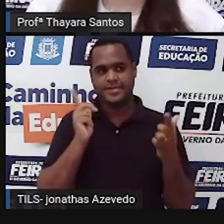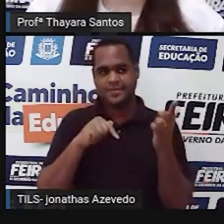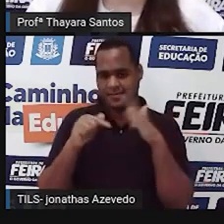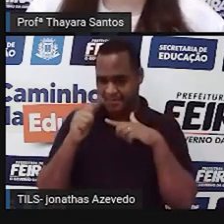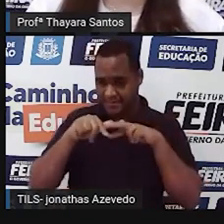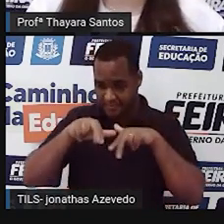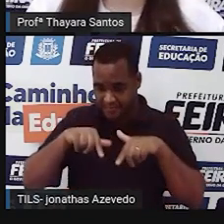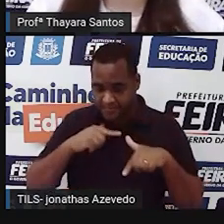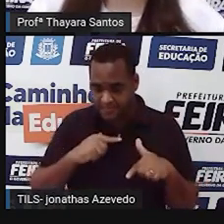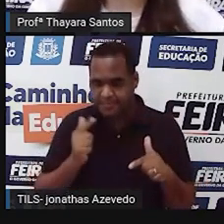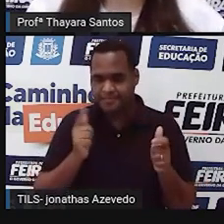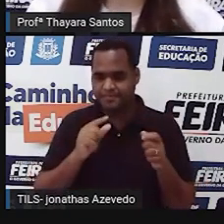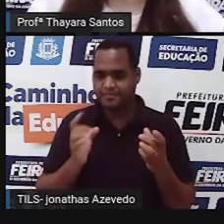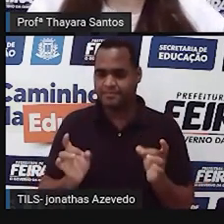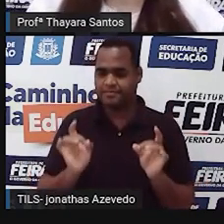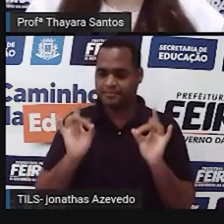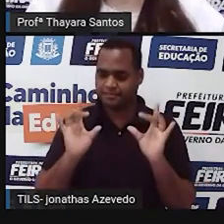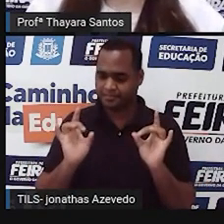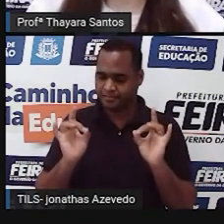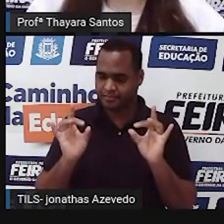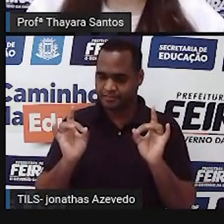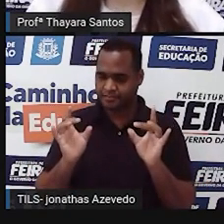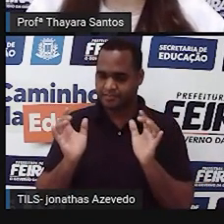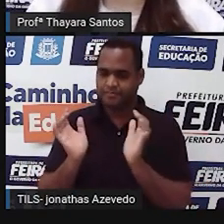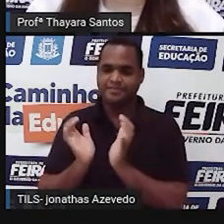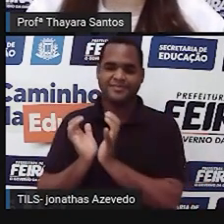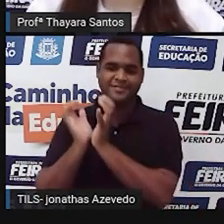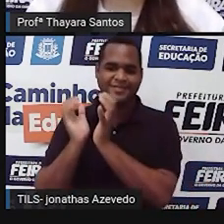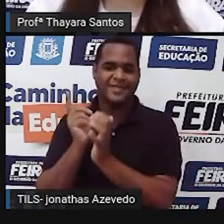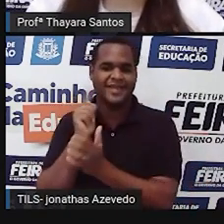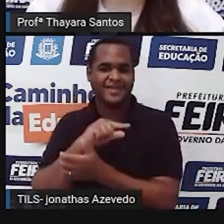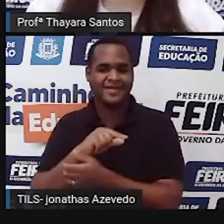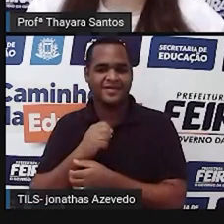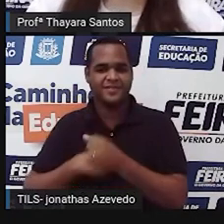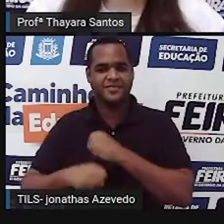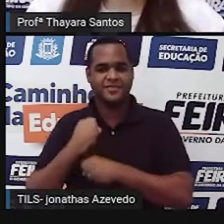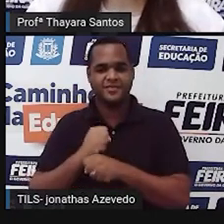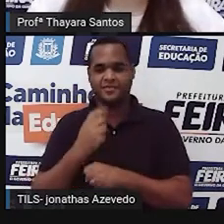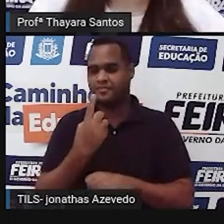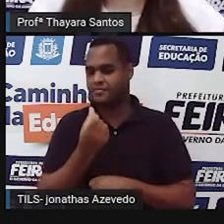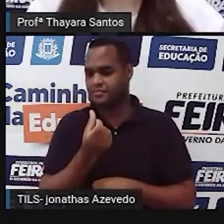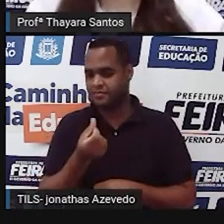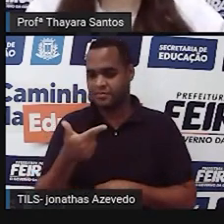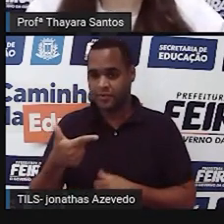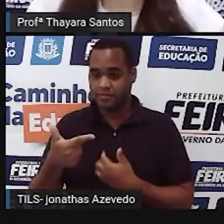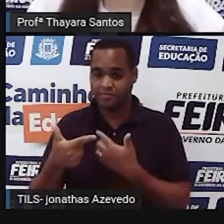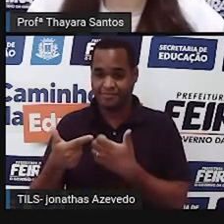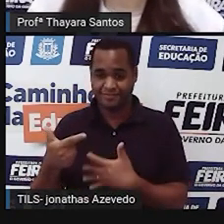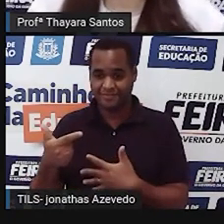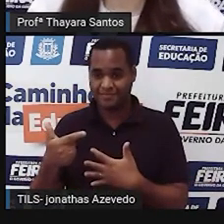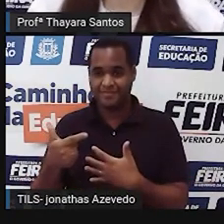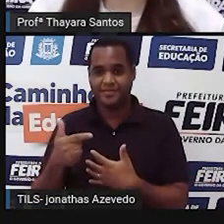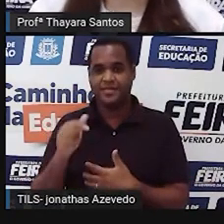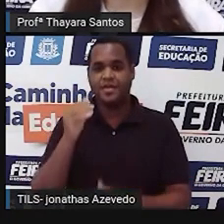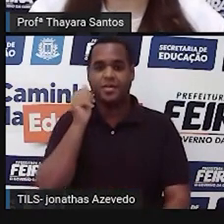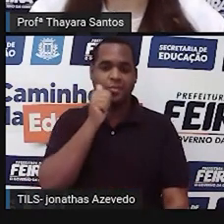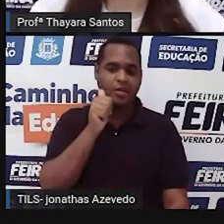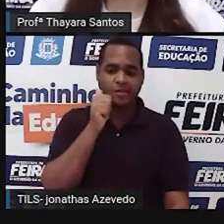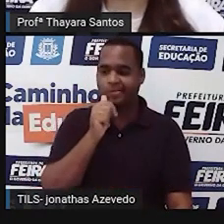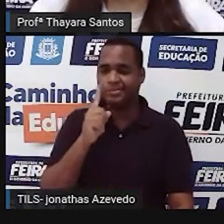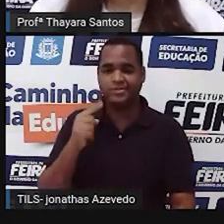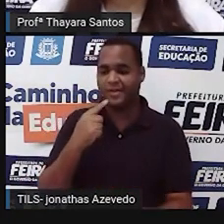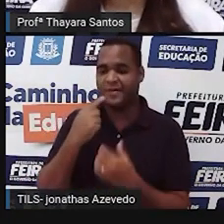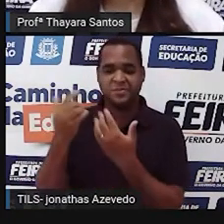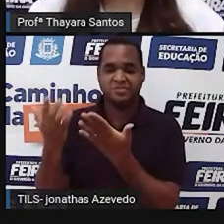acabaram recebendo o prêmio Nobel em 1962 por causa disso. E Rosalind não foi nem citada